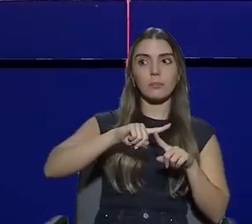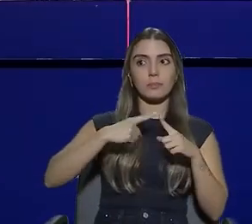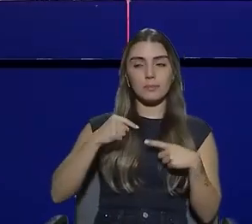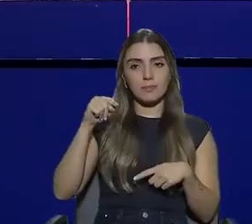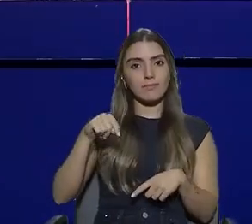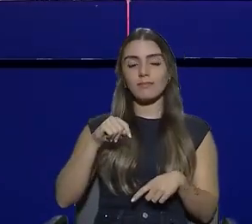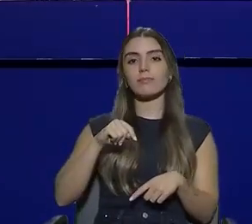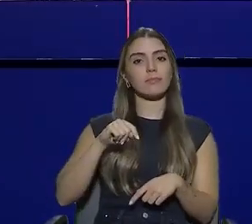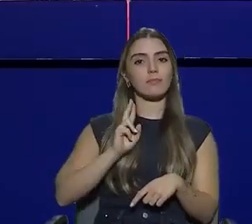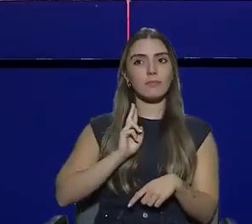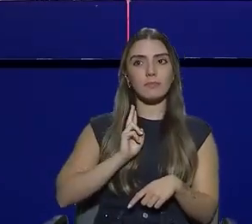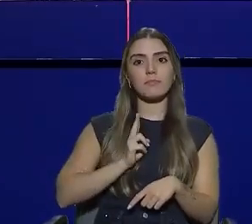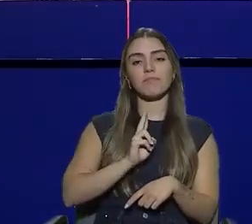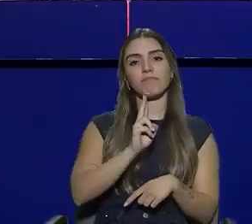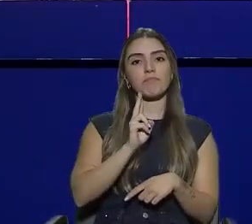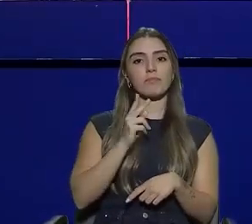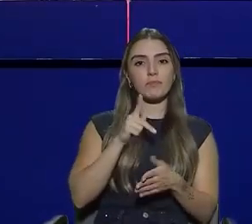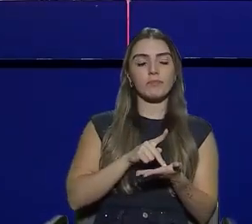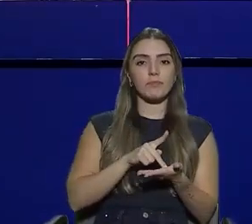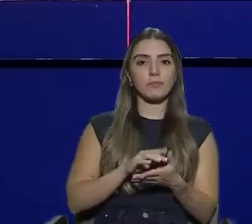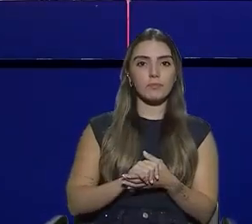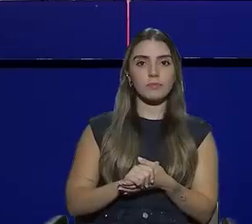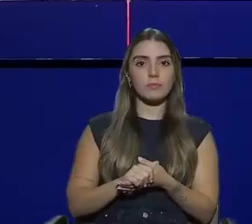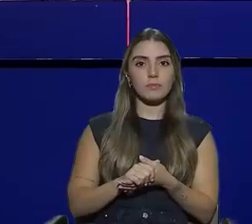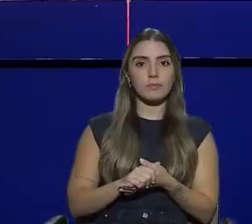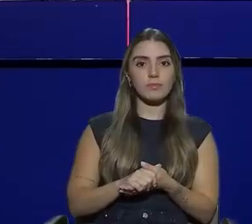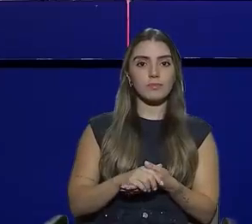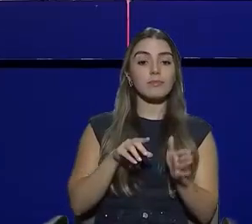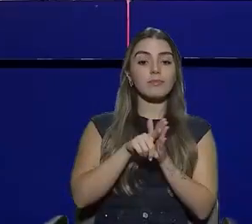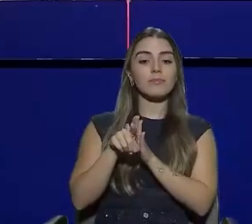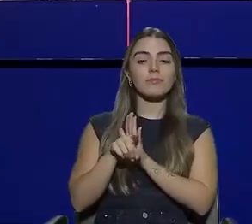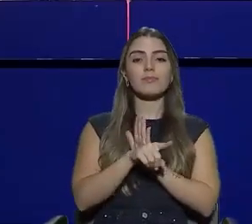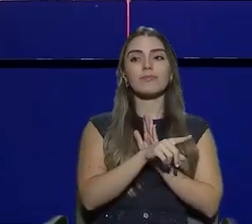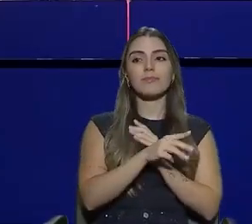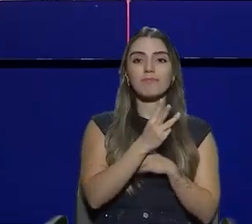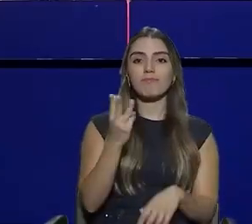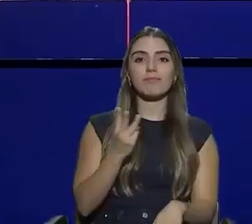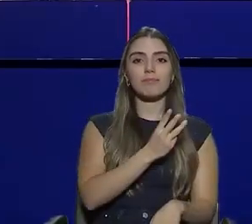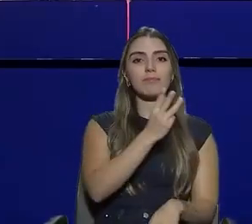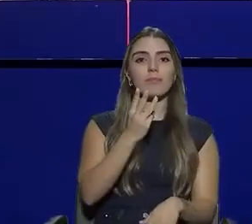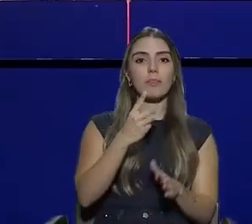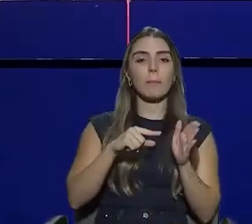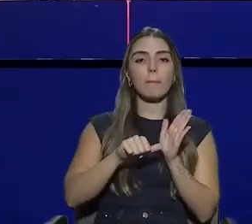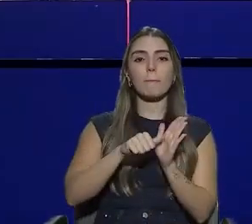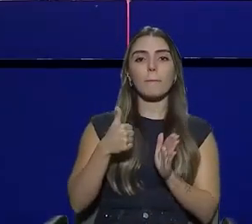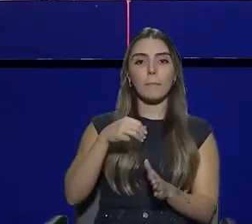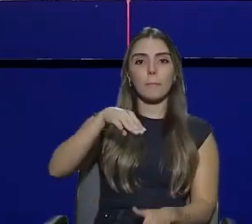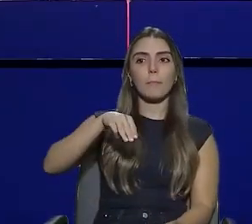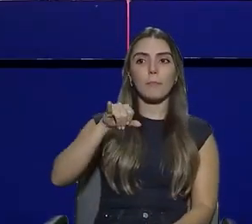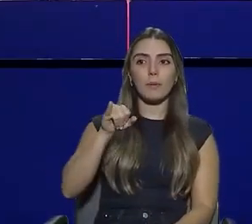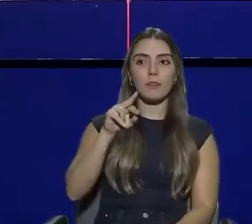pescoço o crachá dos participantes do evento. A segunda pessoa sentada é Miriam Scott, uma mulher branca que possui cabelos lisos